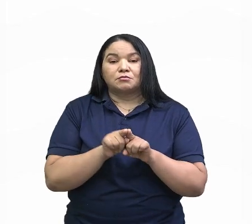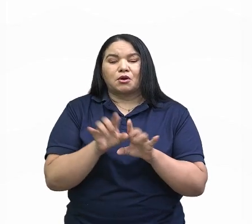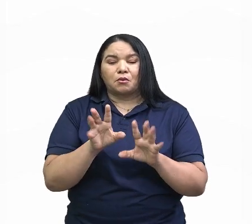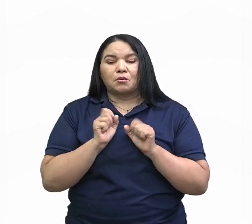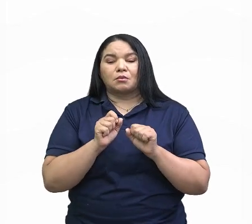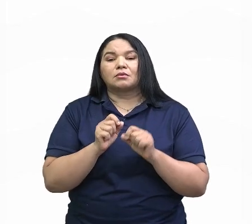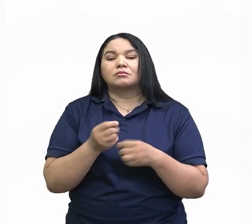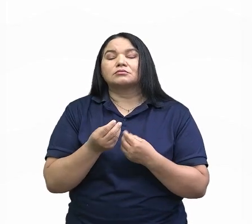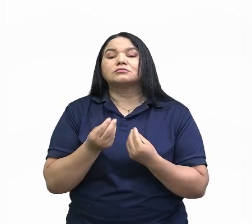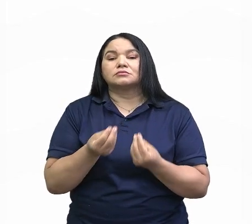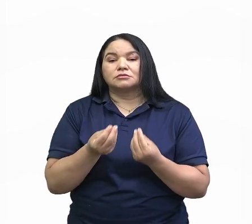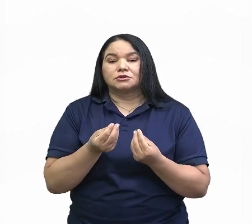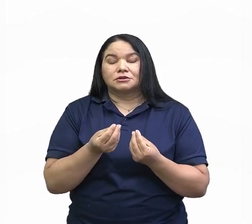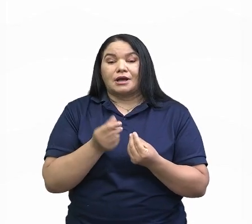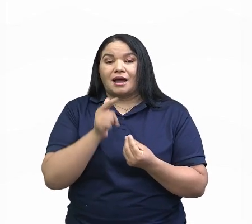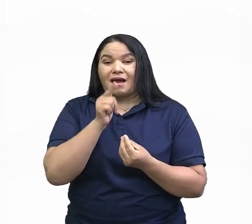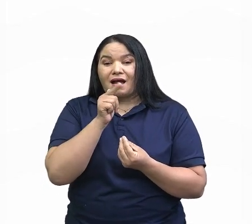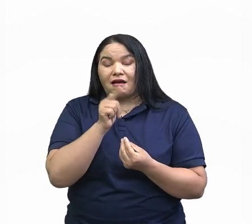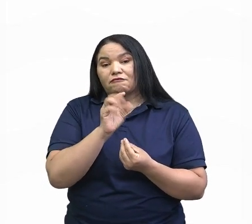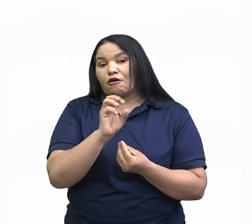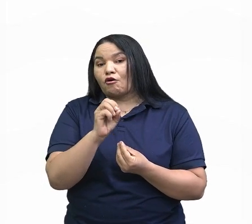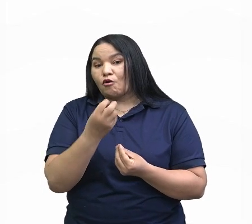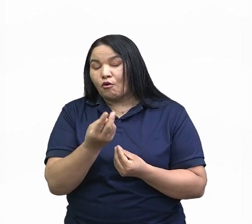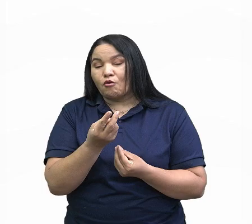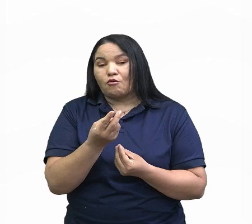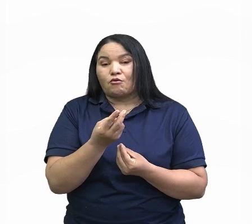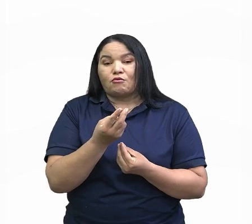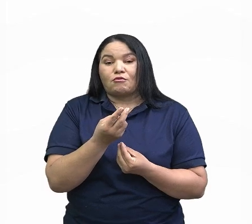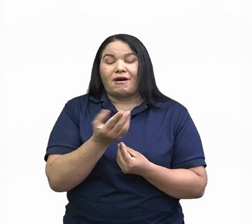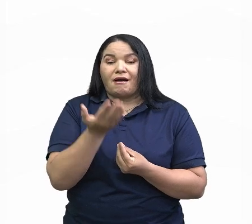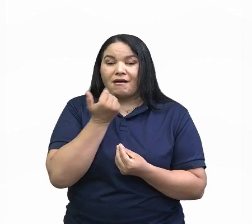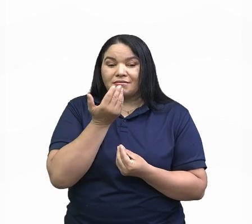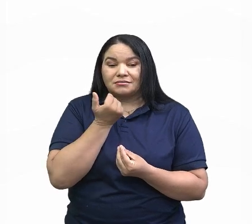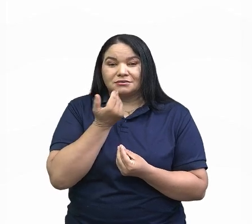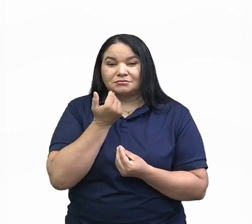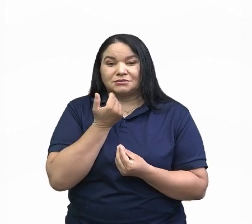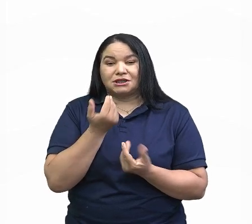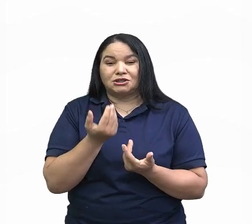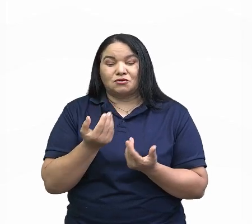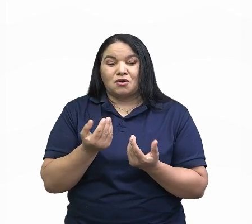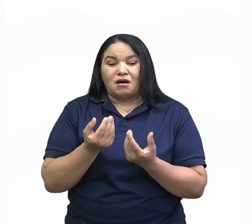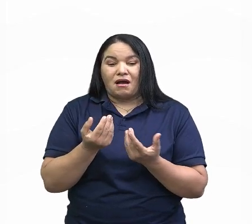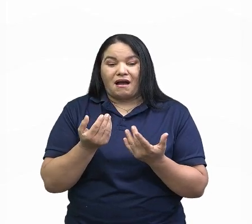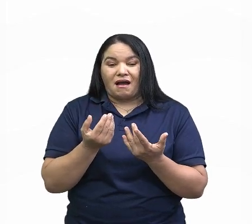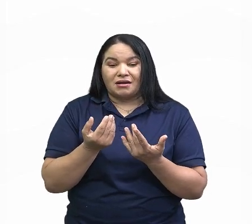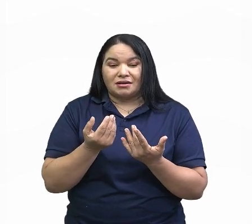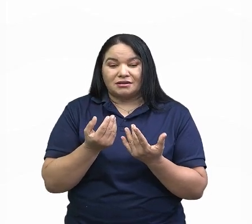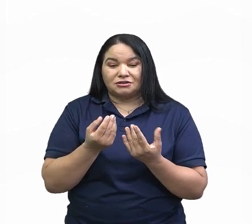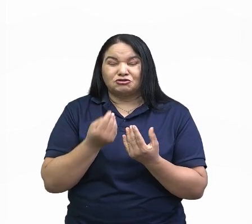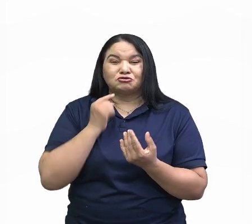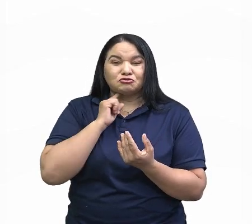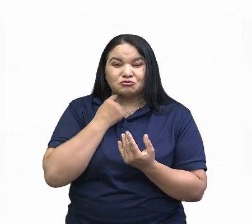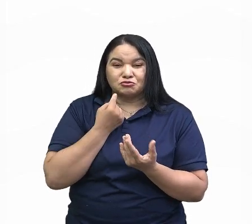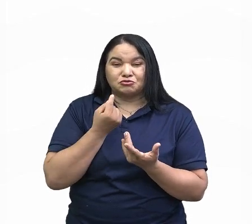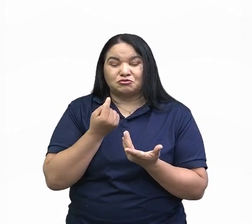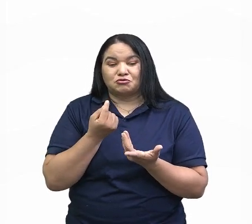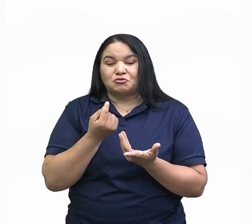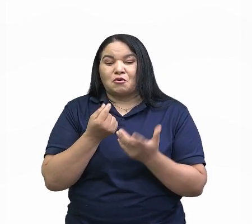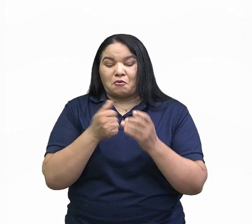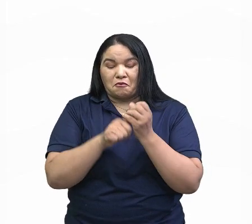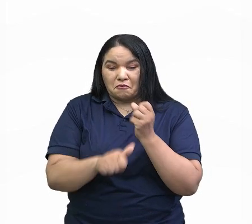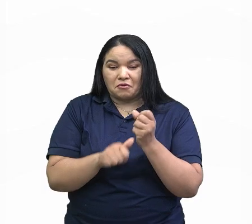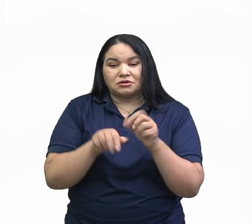se dá pela ingestão de água ou alimentos contaminados com fezes infectadas. E os sinais e sintomas